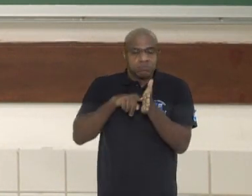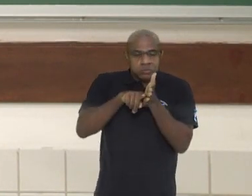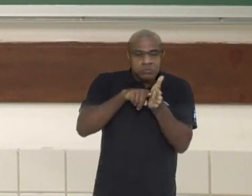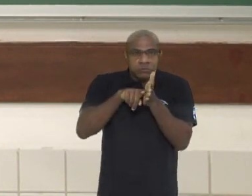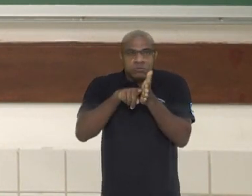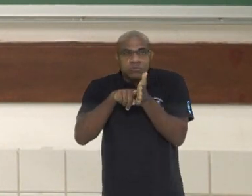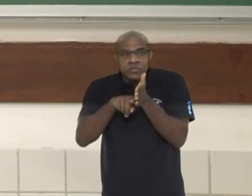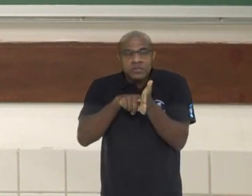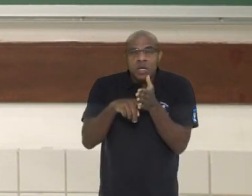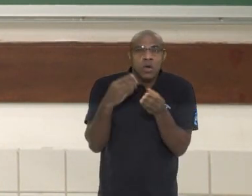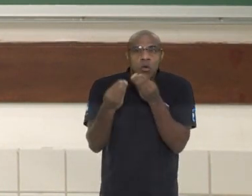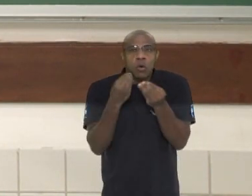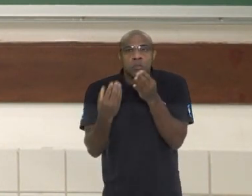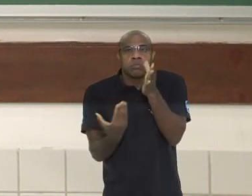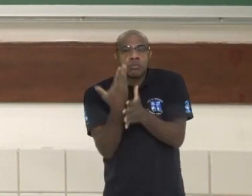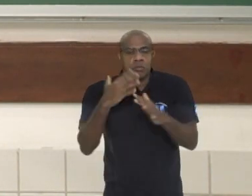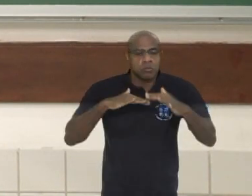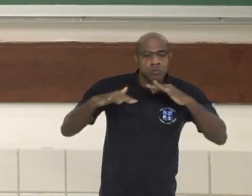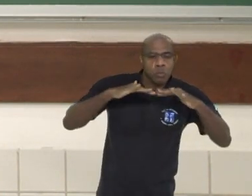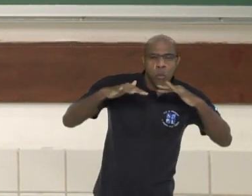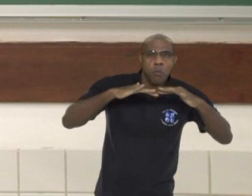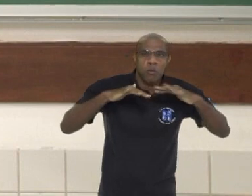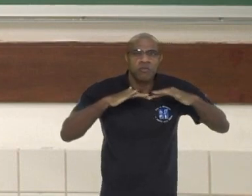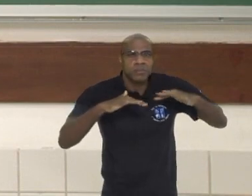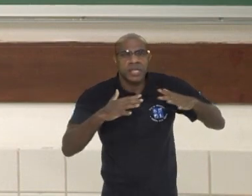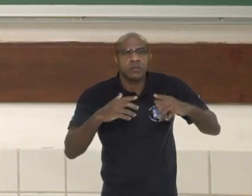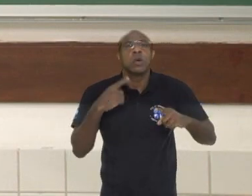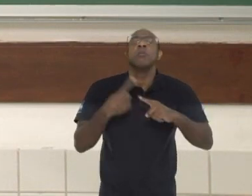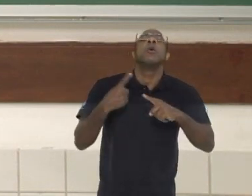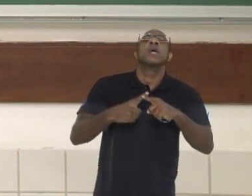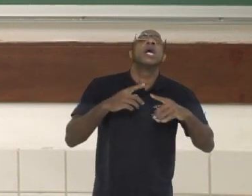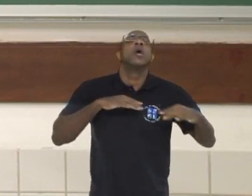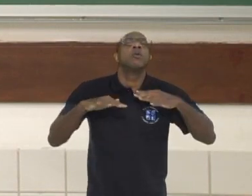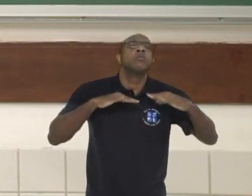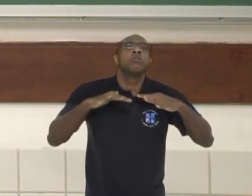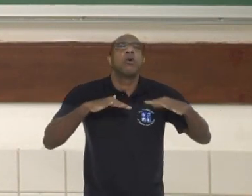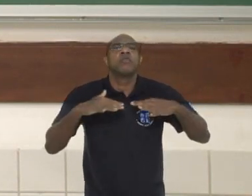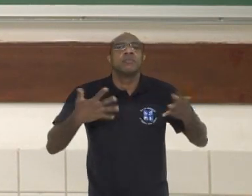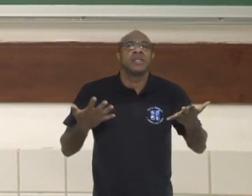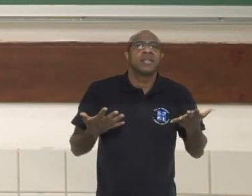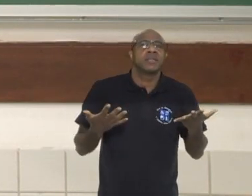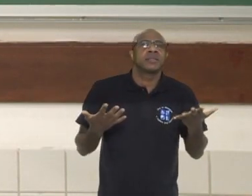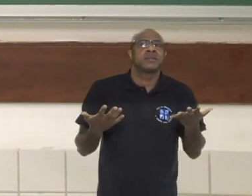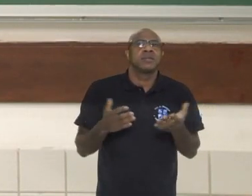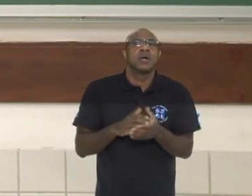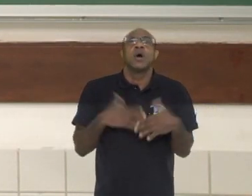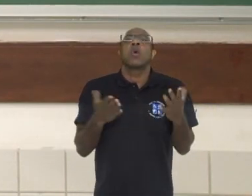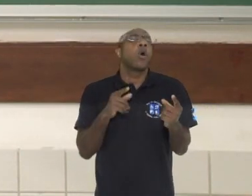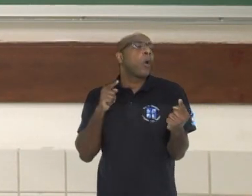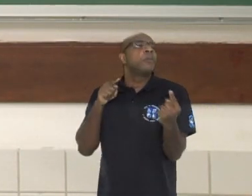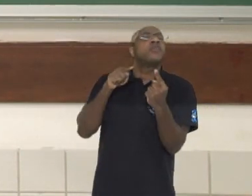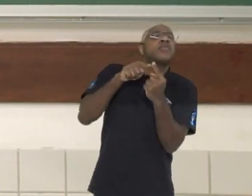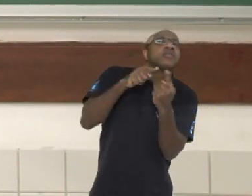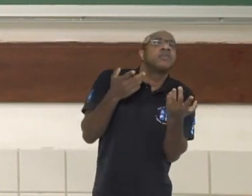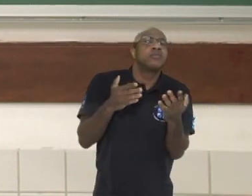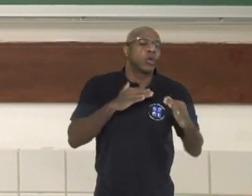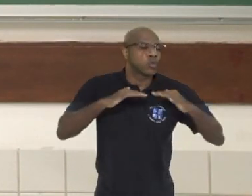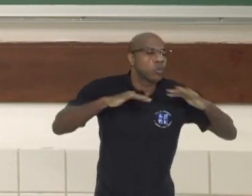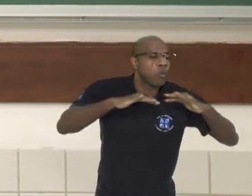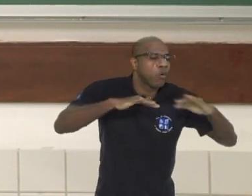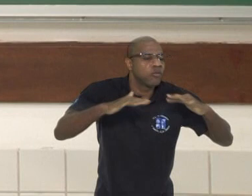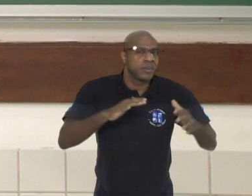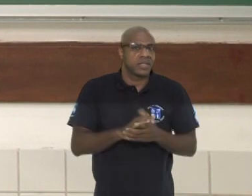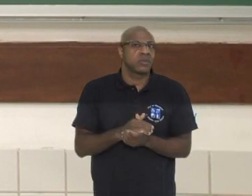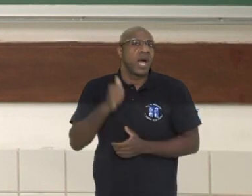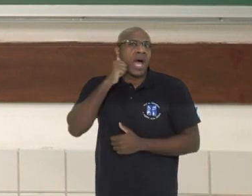investigou-se como que surgiu o movimento, qual era a finalidade do movimento. Aí a rainha de Portugal ficou sabendo